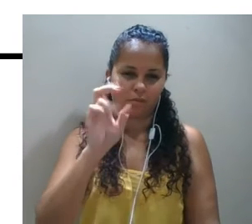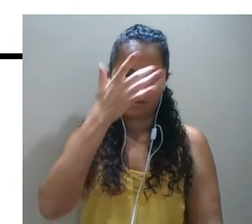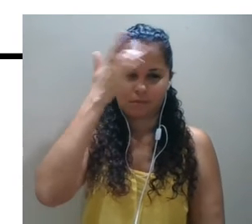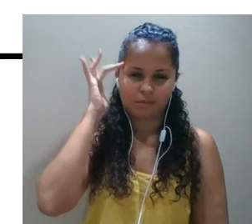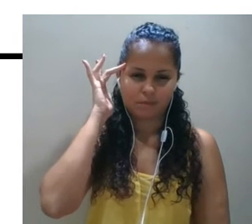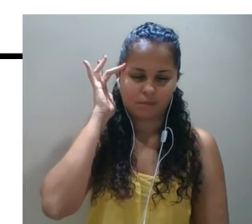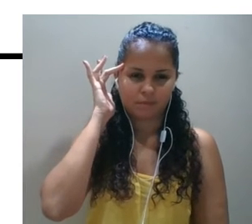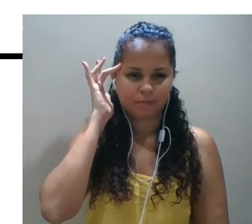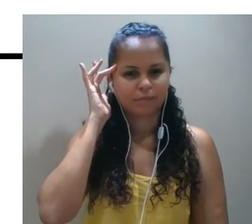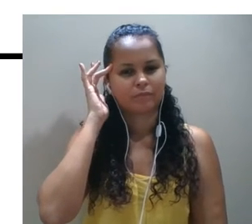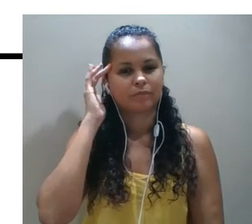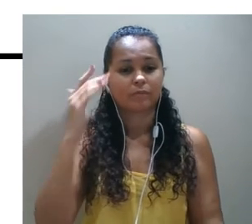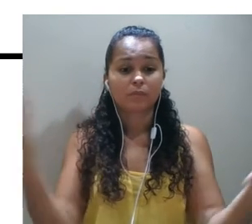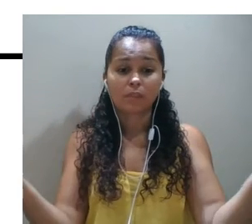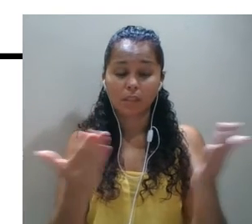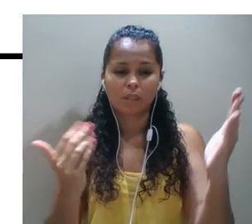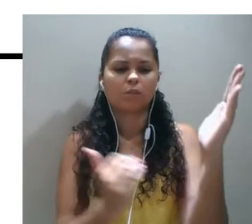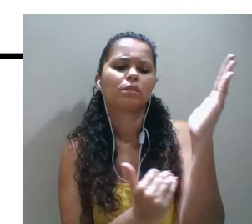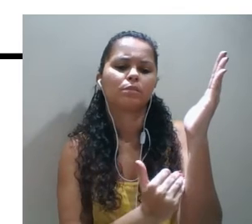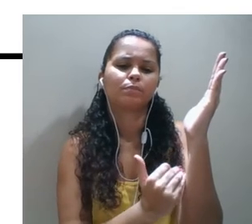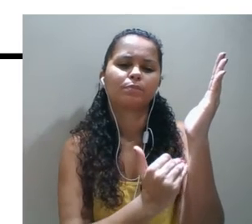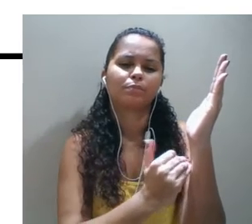5 indivíduos e parte rumo